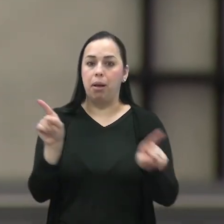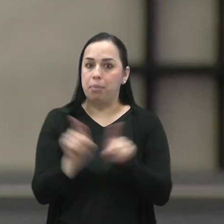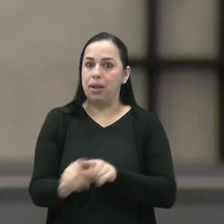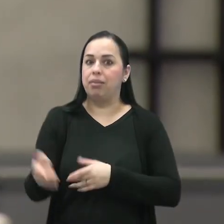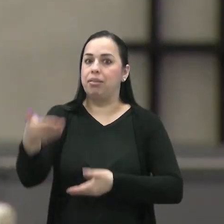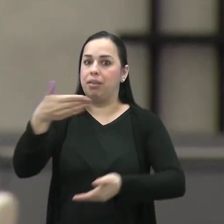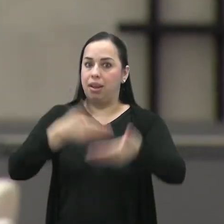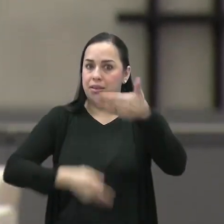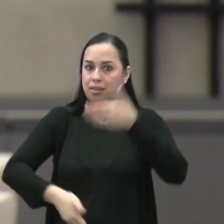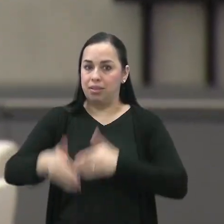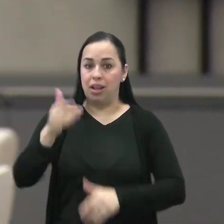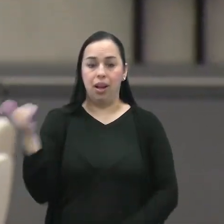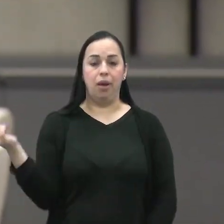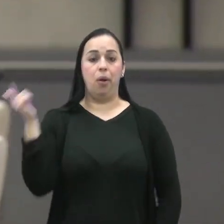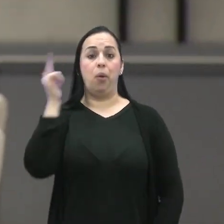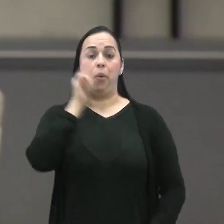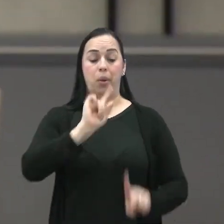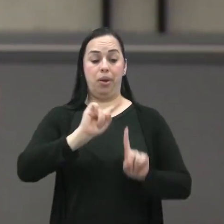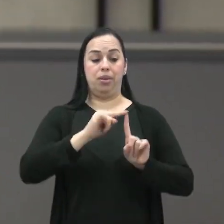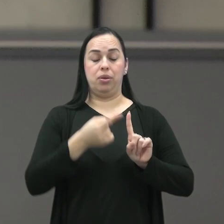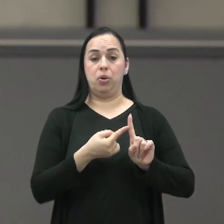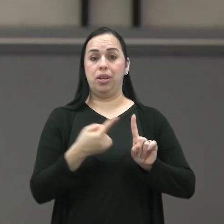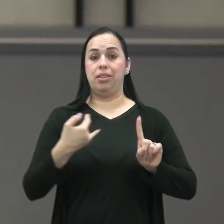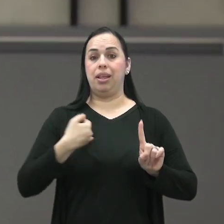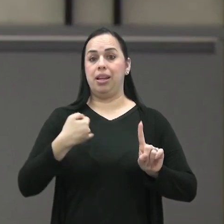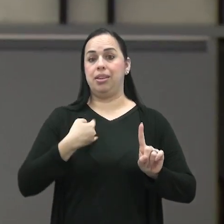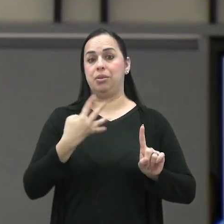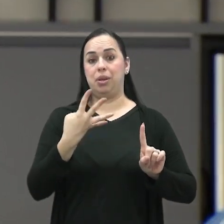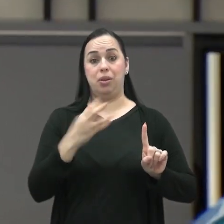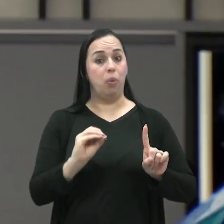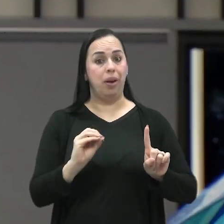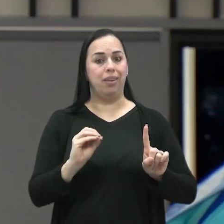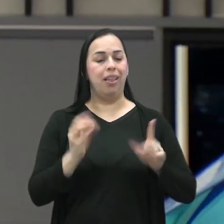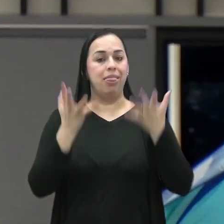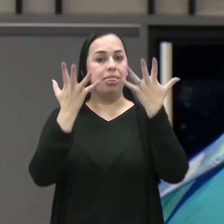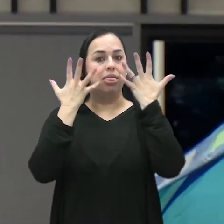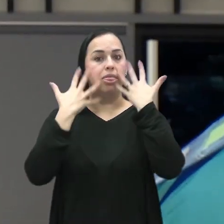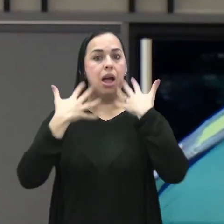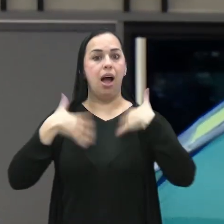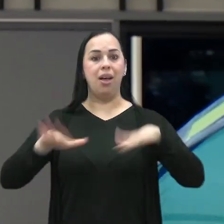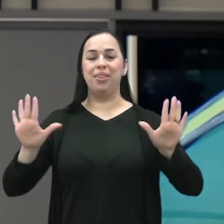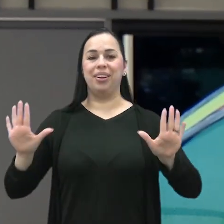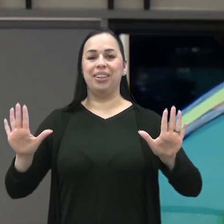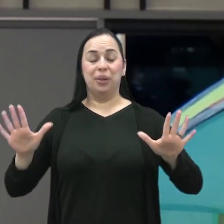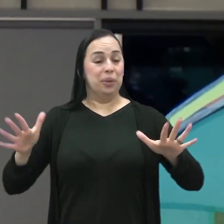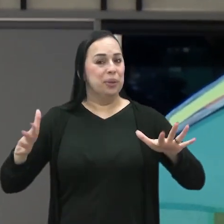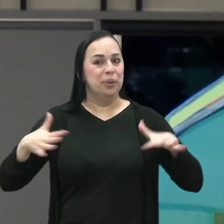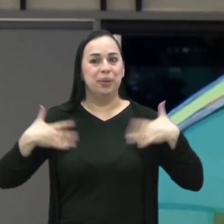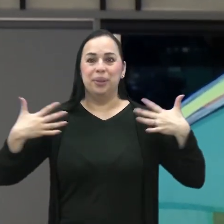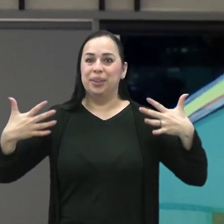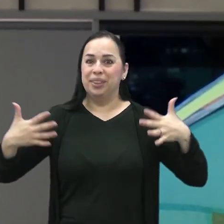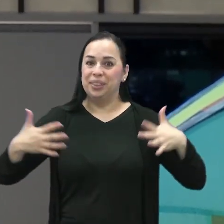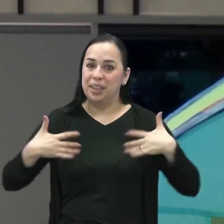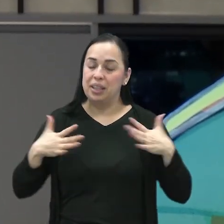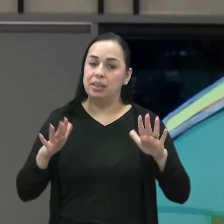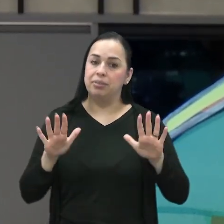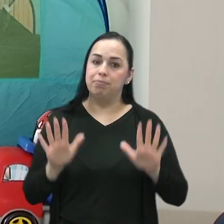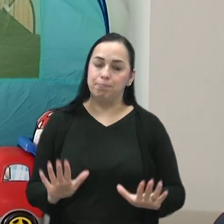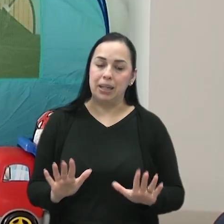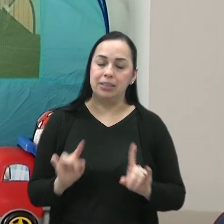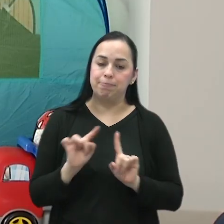até tratamento, Vanessa ficou grávida aos 40 anos de forma natural, momento de muita